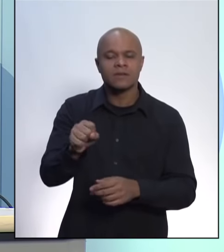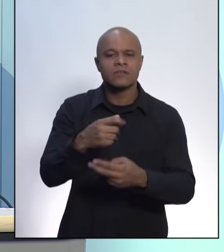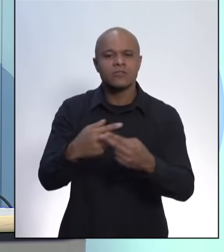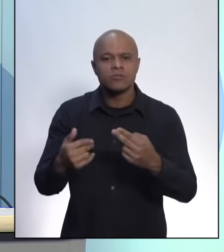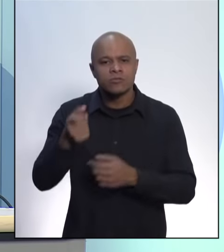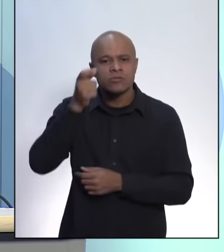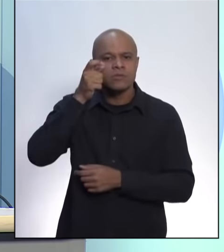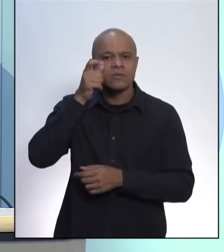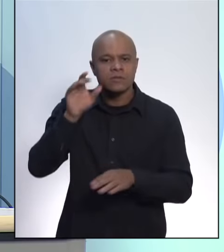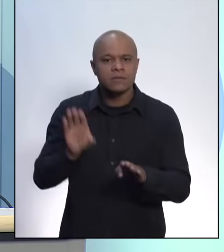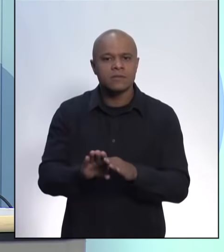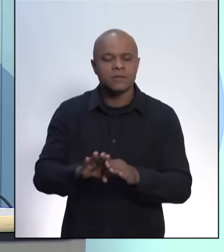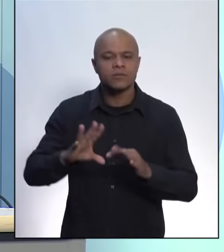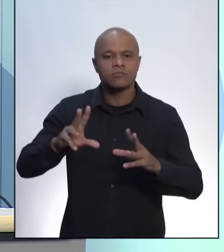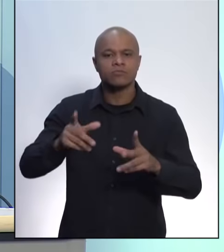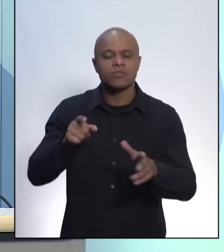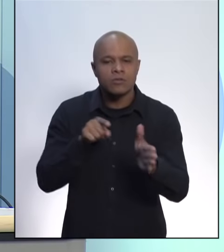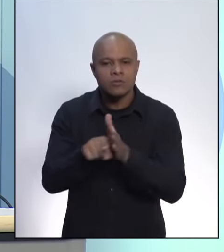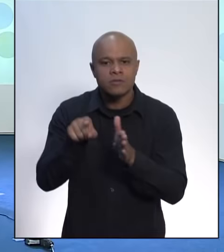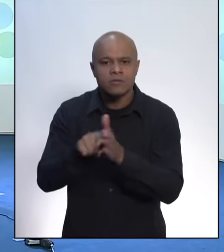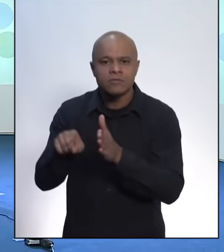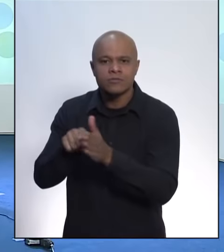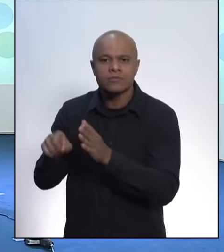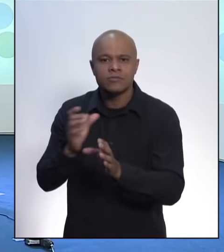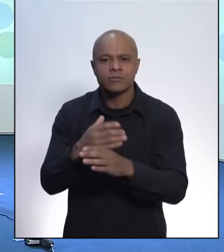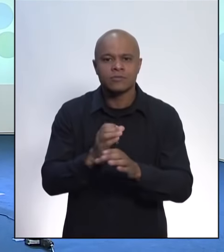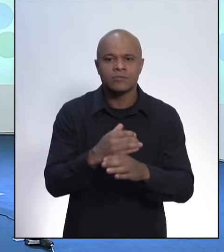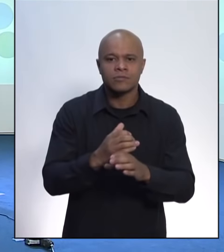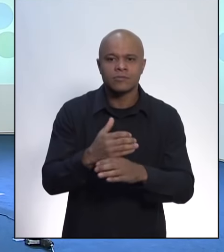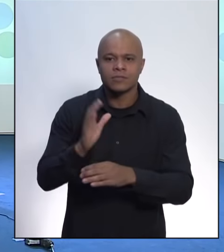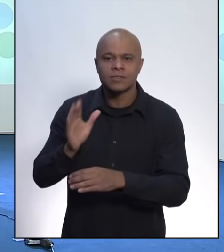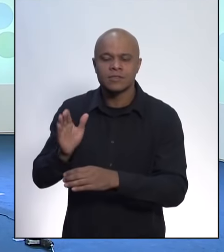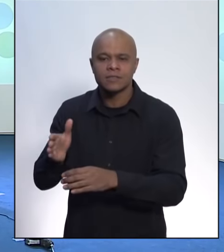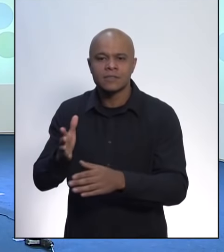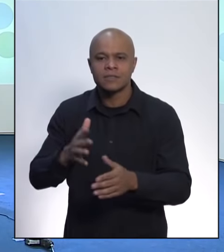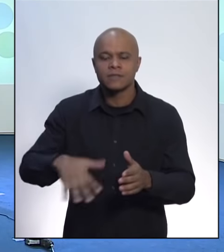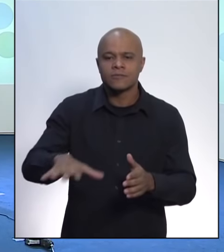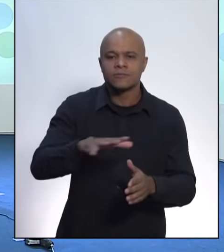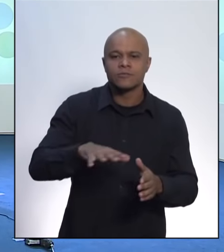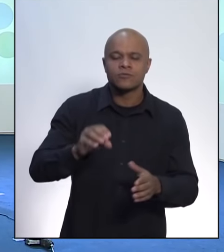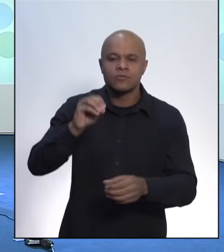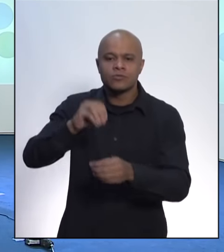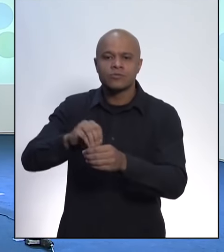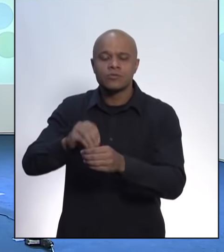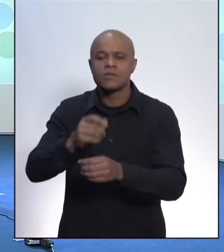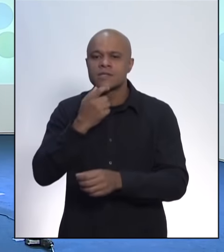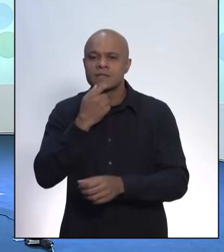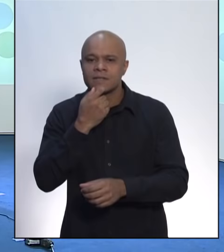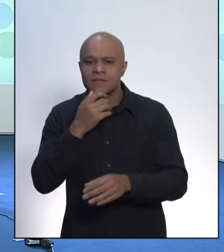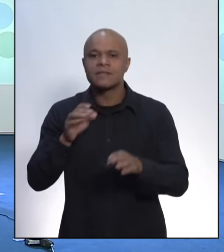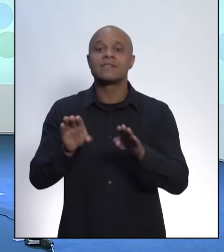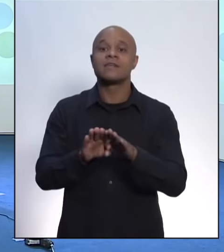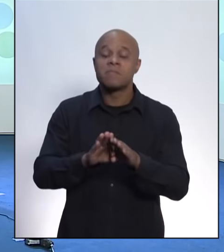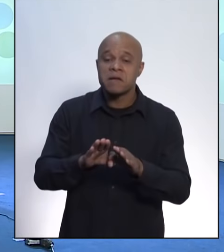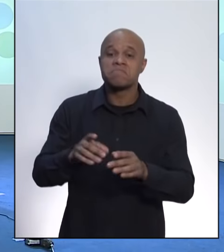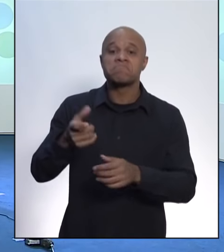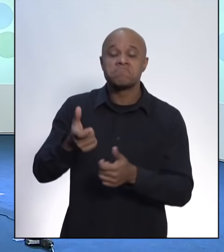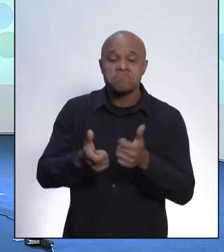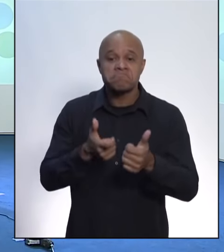coisa bem interessante é que todas as pesquisas científicas elas têm que ser postadas em inglês